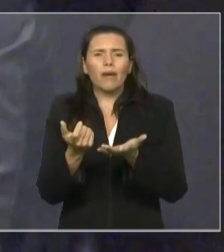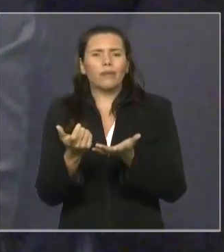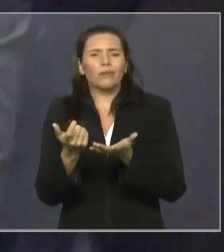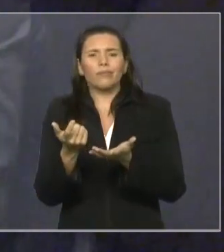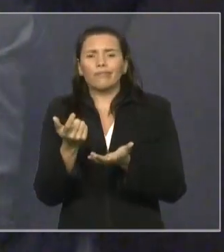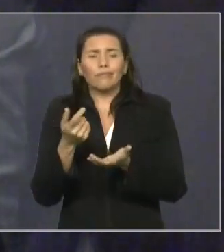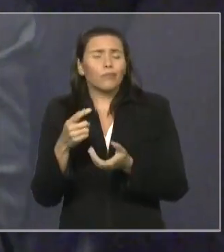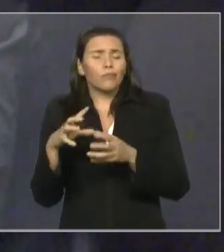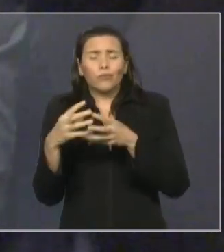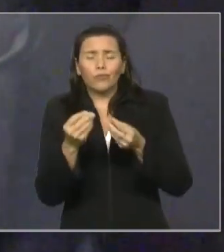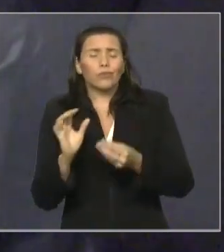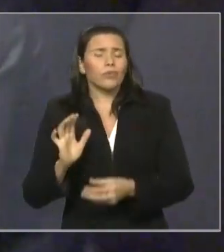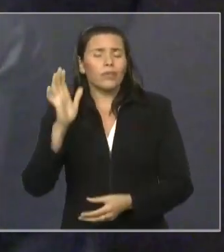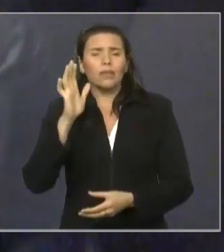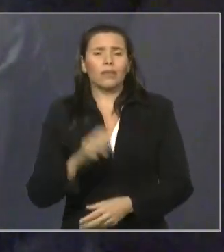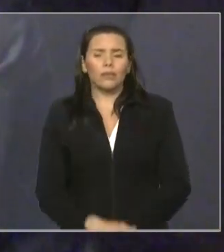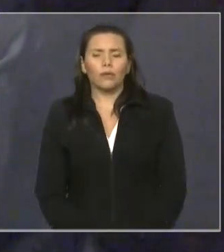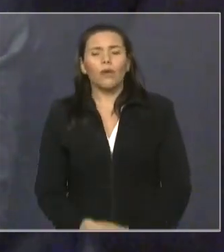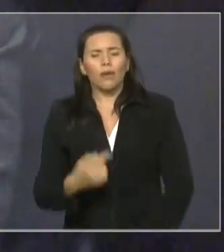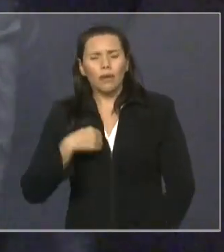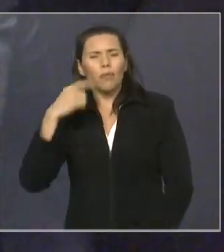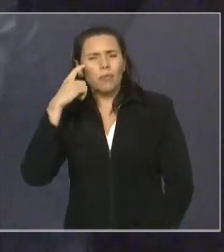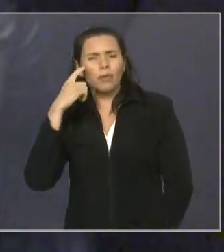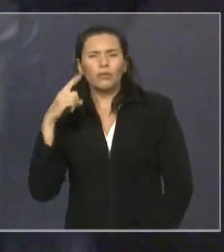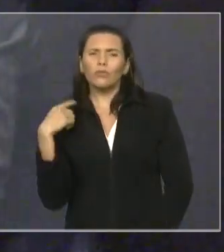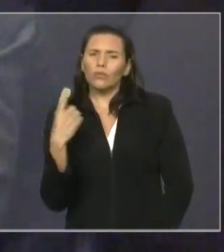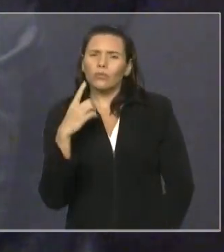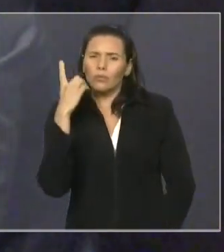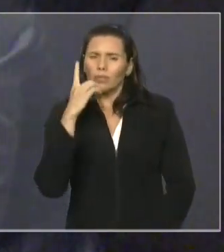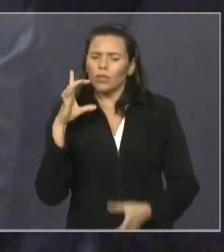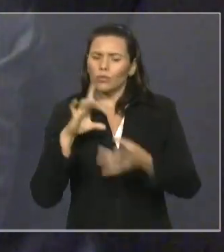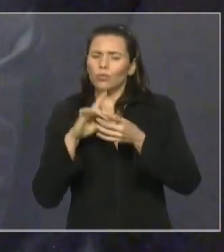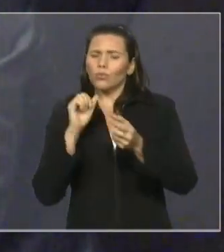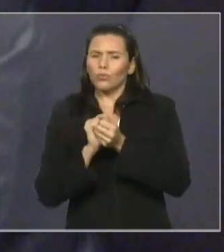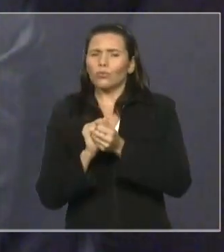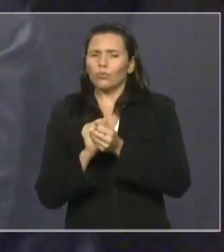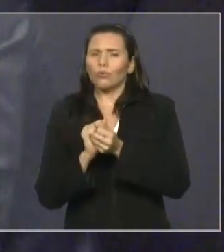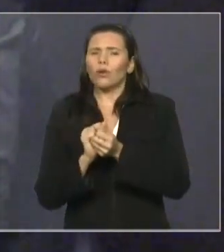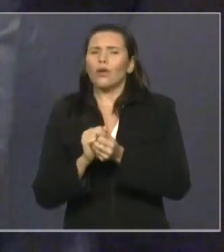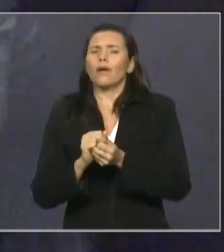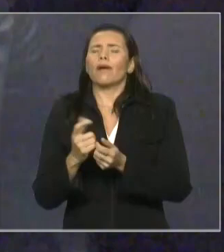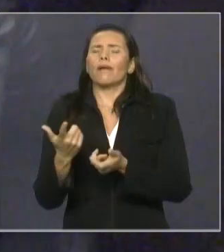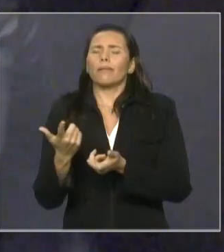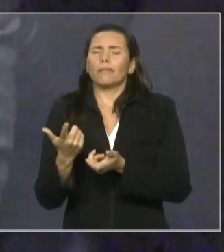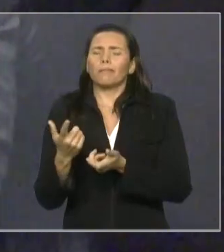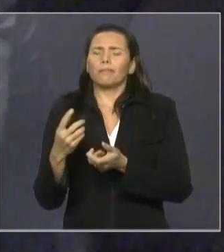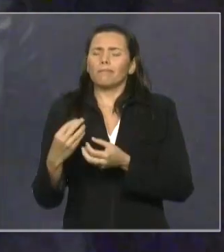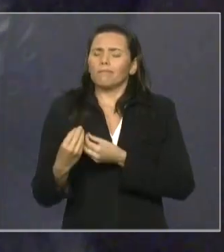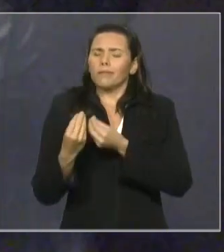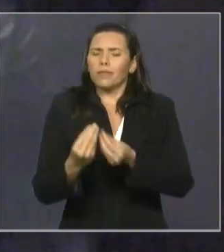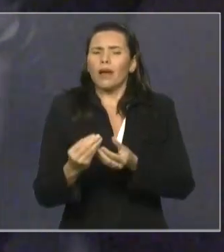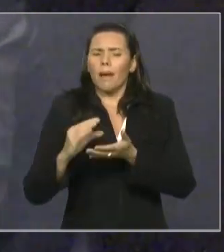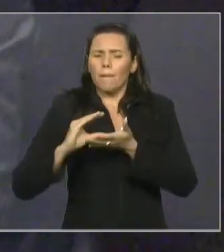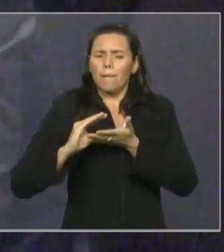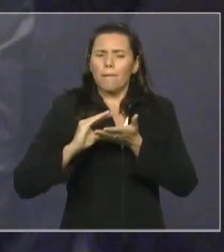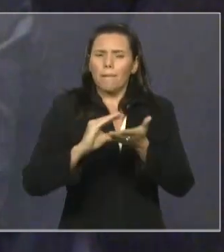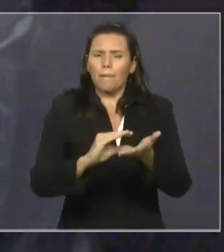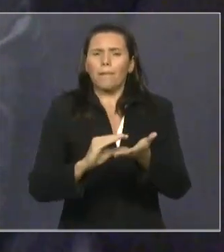emendas, parte delas e destinar para que nós possamos ter um abrigo estadual para cães e gatos, para que nós possamos ter um serviço de